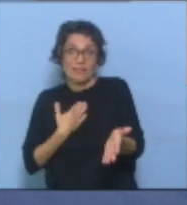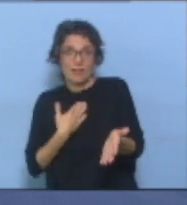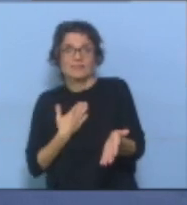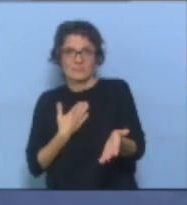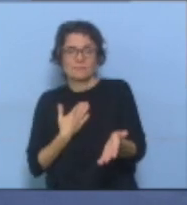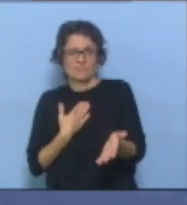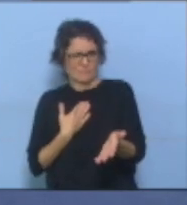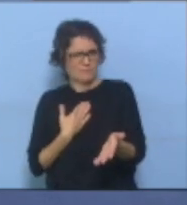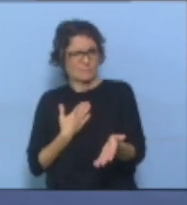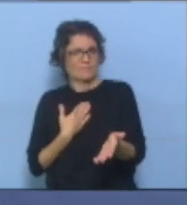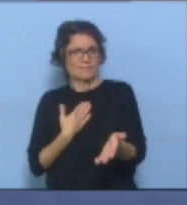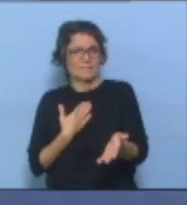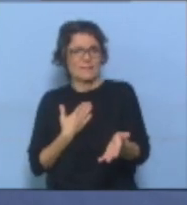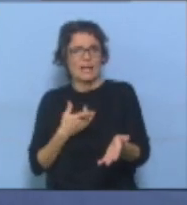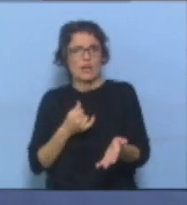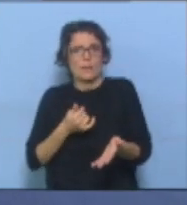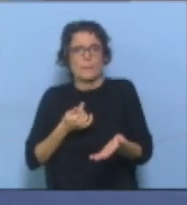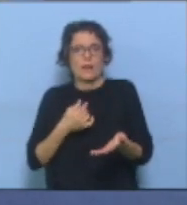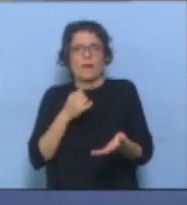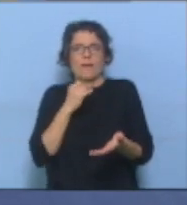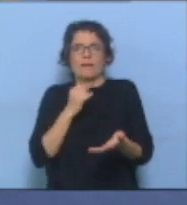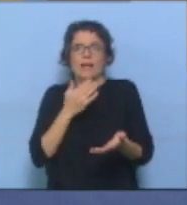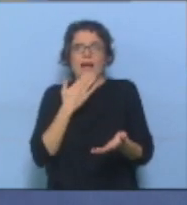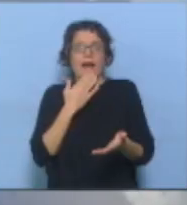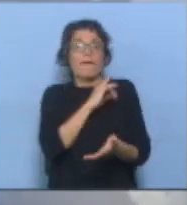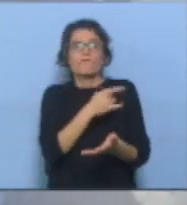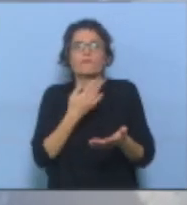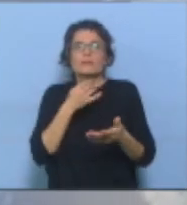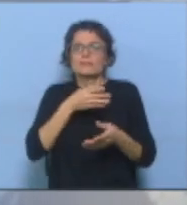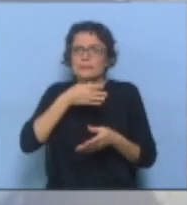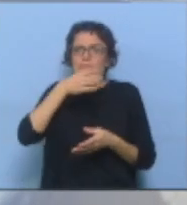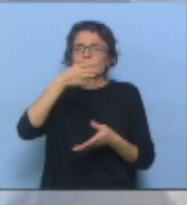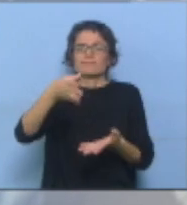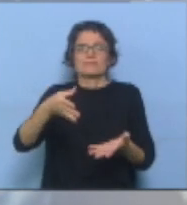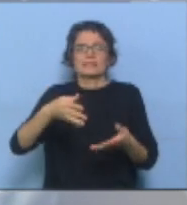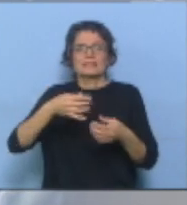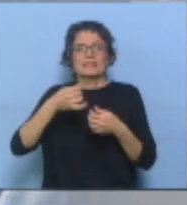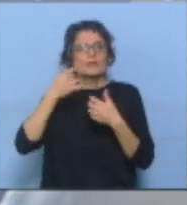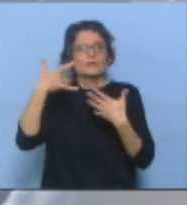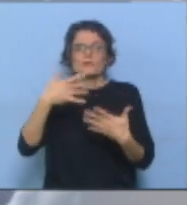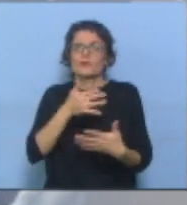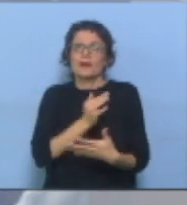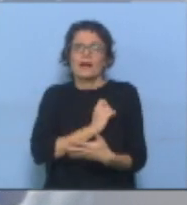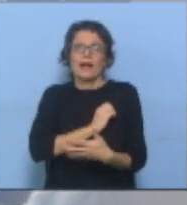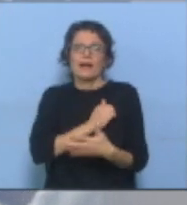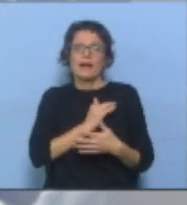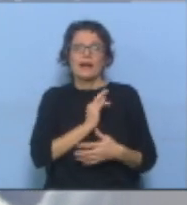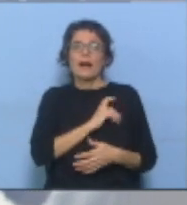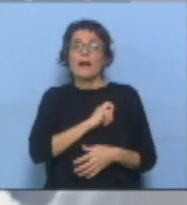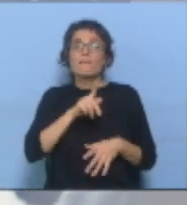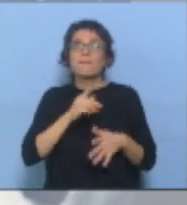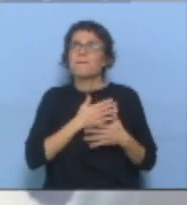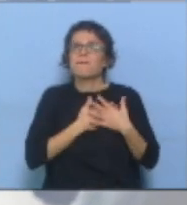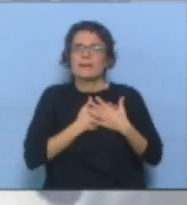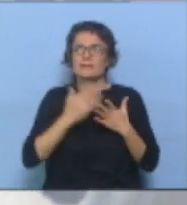e afirmando a fé na praça pública, não é? Sendo isso fácil ou difícil, dependendo das circunstâncias, sente-se, tem vivido